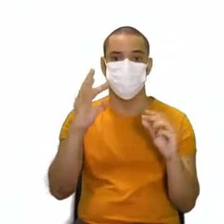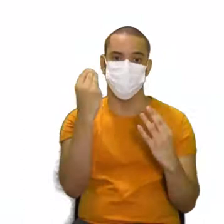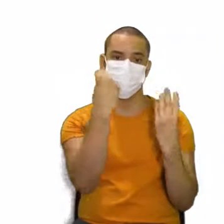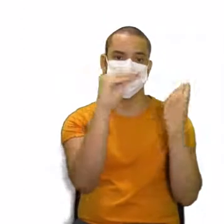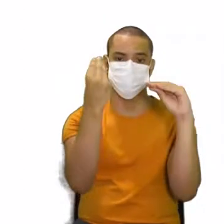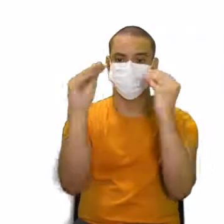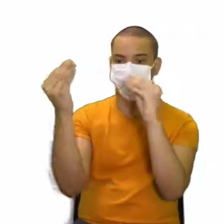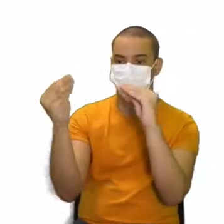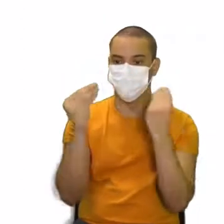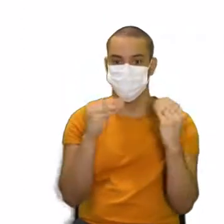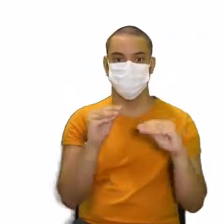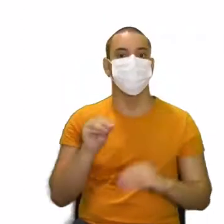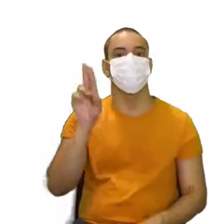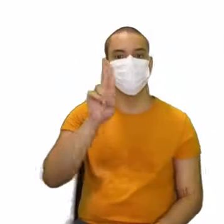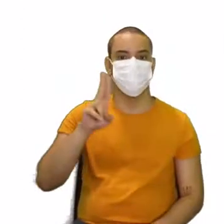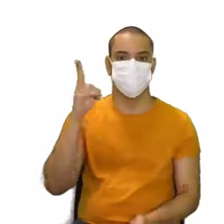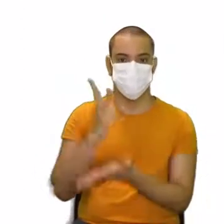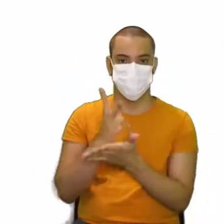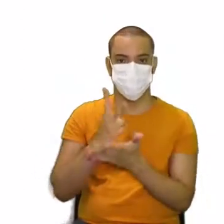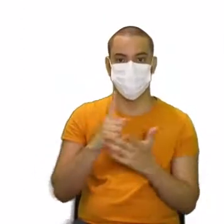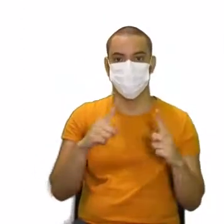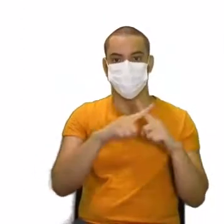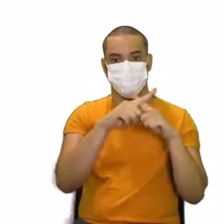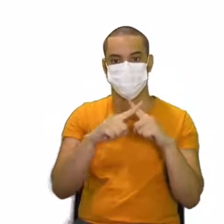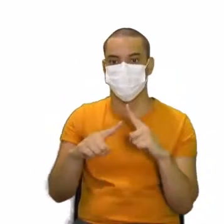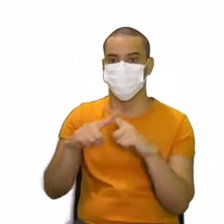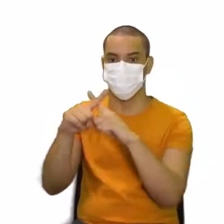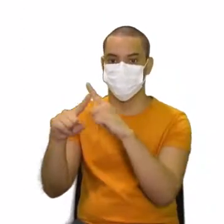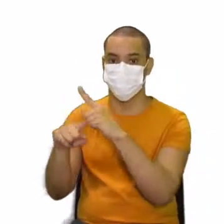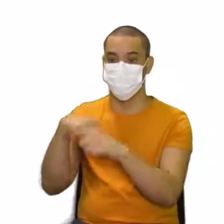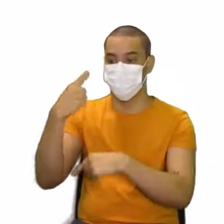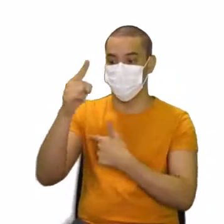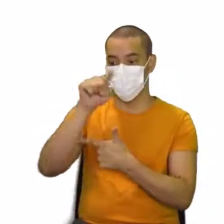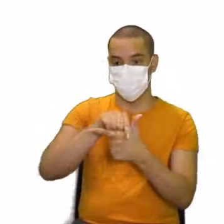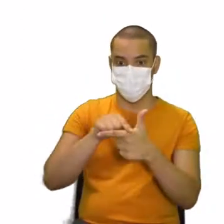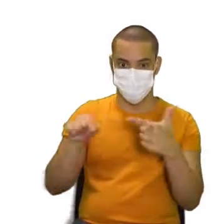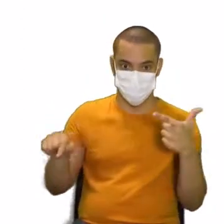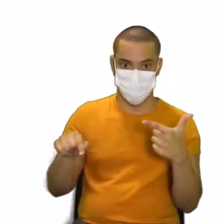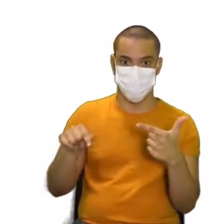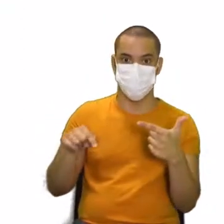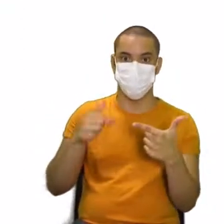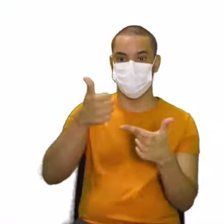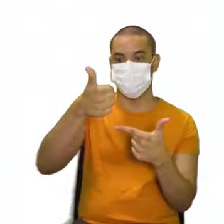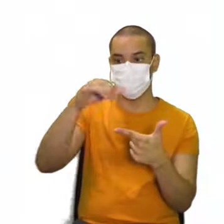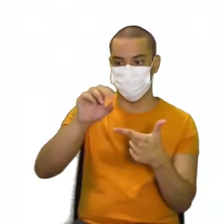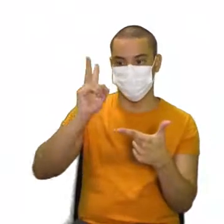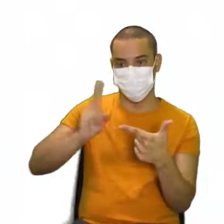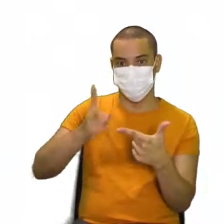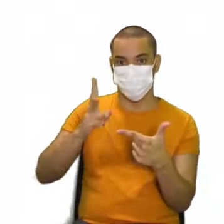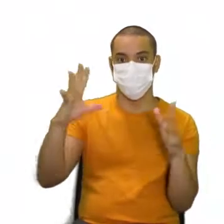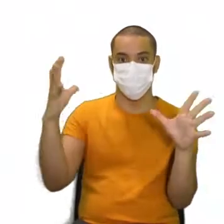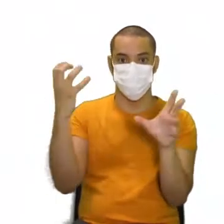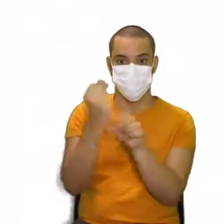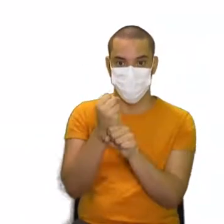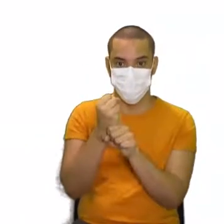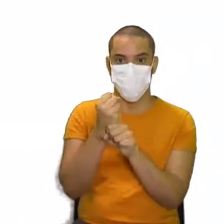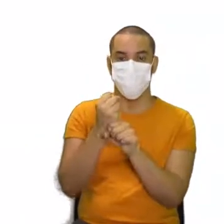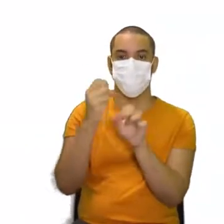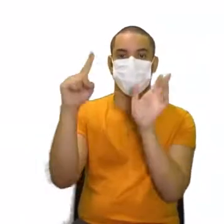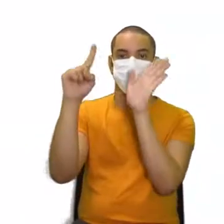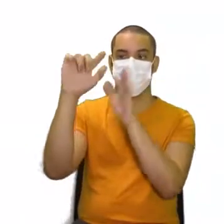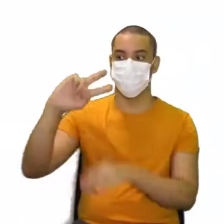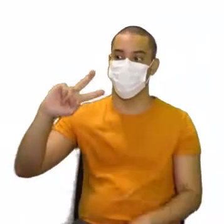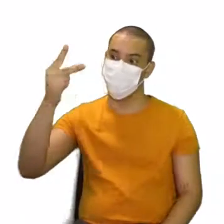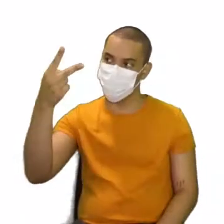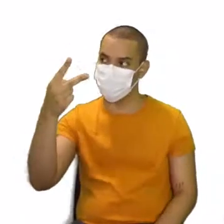substituir tá usar multiplicação dos números e dividir em cima repete a base são nos poentes embaixo